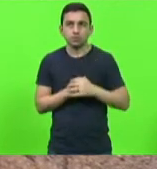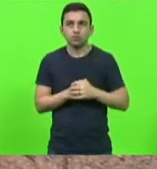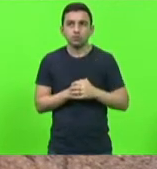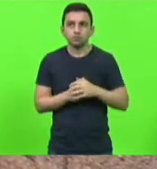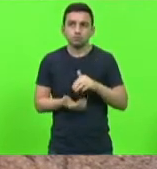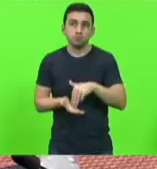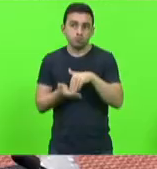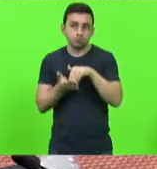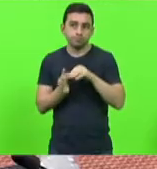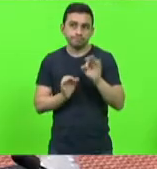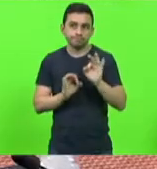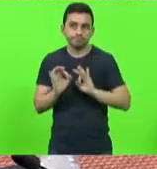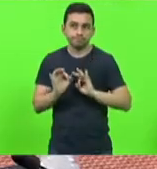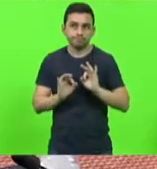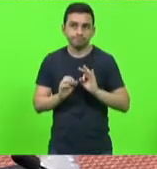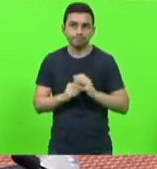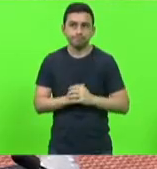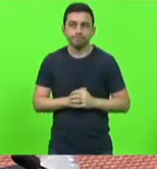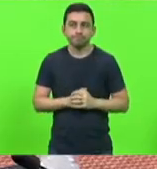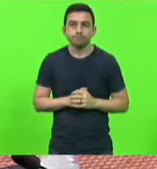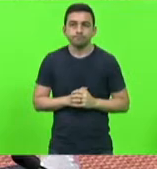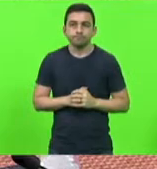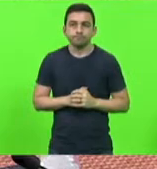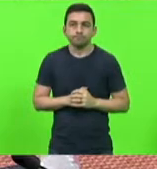moção. Obrigado.